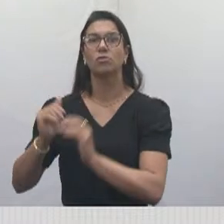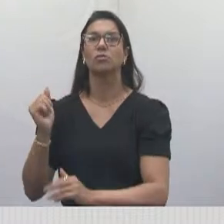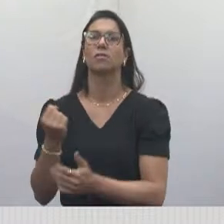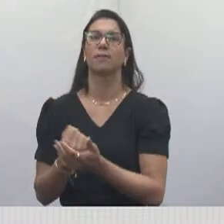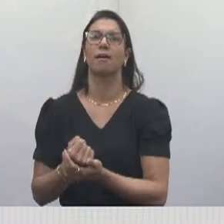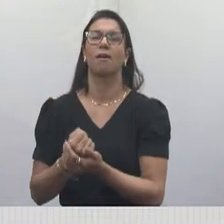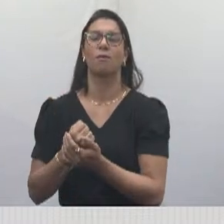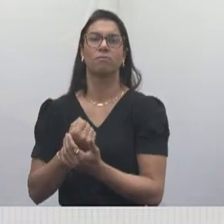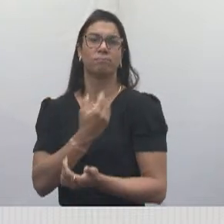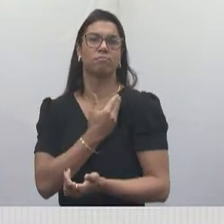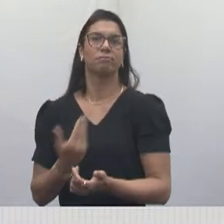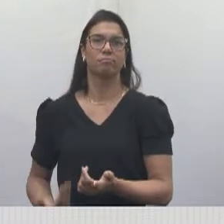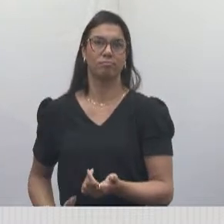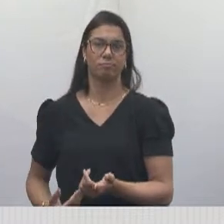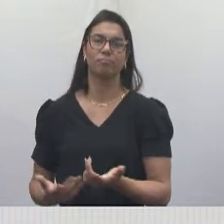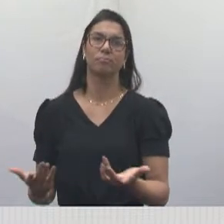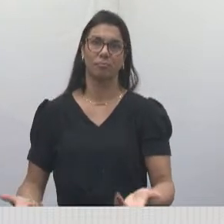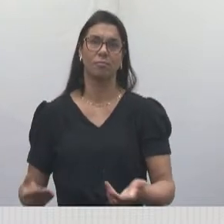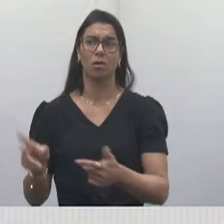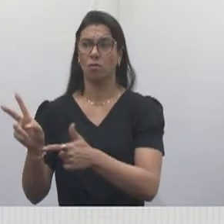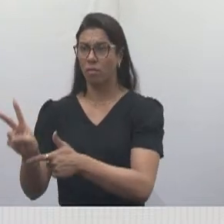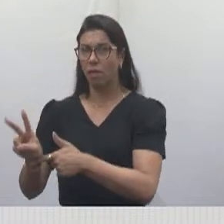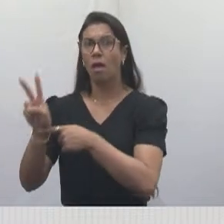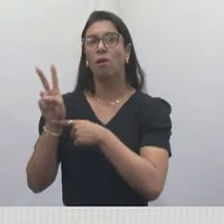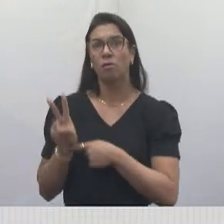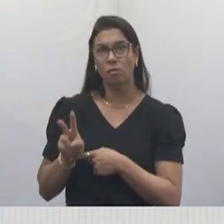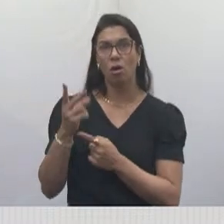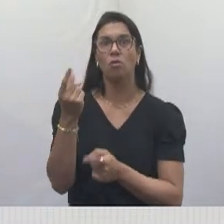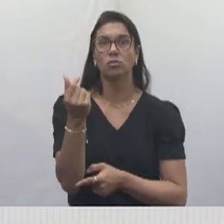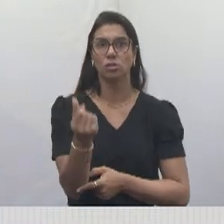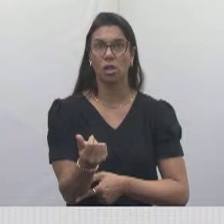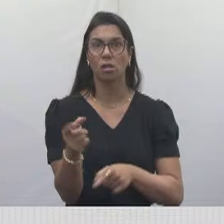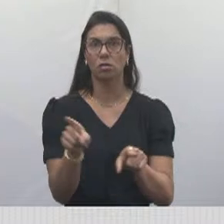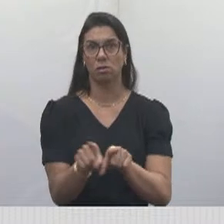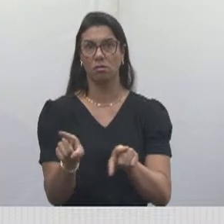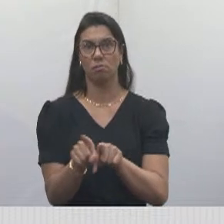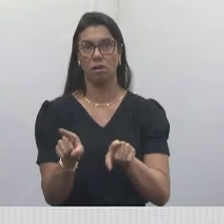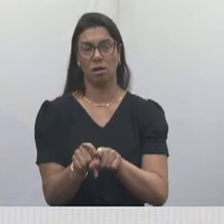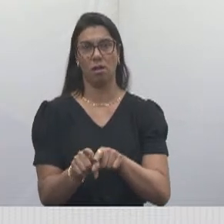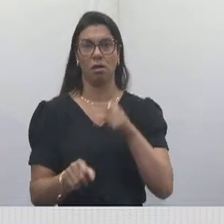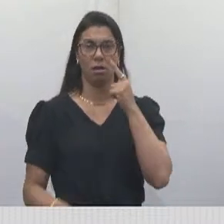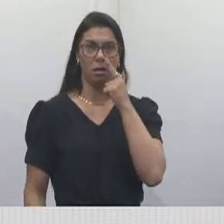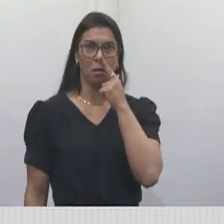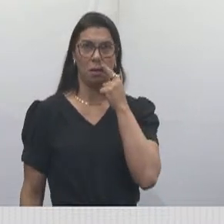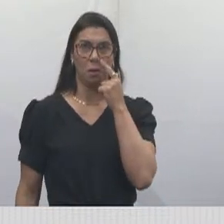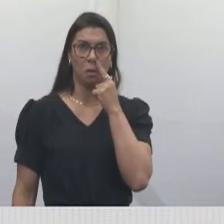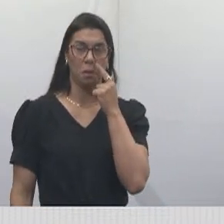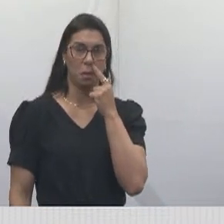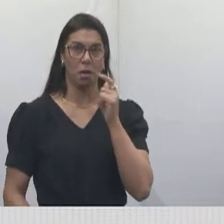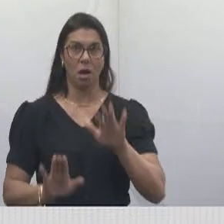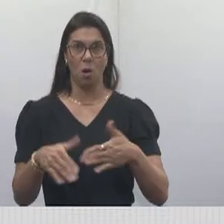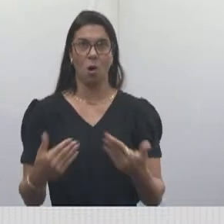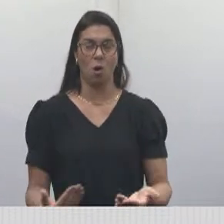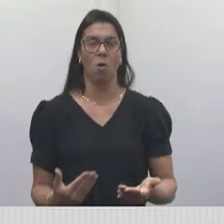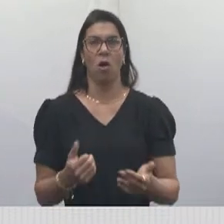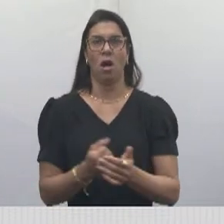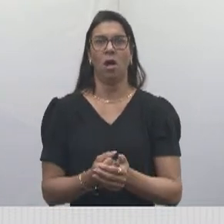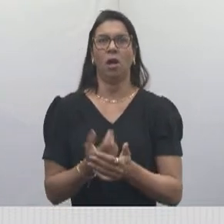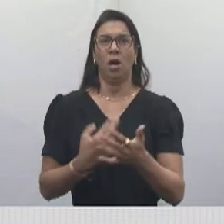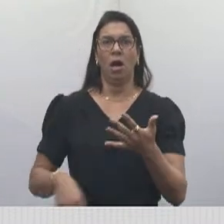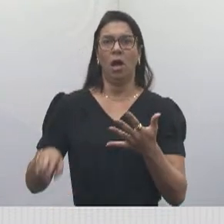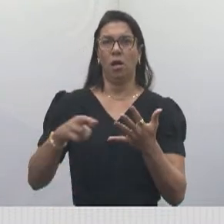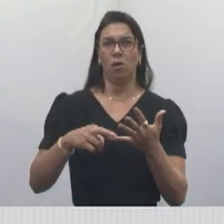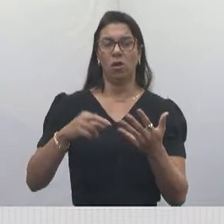gratificada, poderia ganhar hora extra. Devolveu no mês seguinte, assim que o setor de recursos humanos da